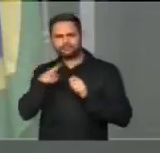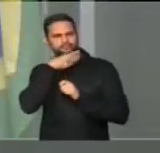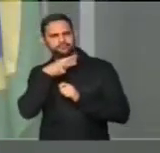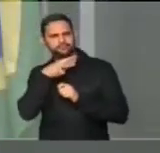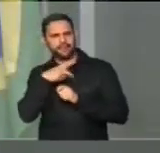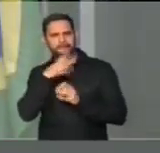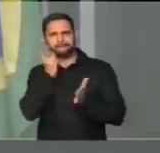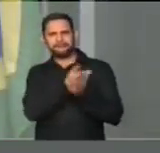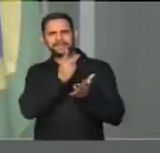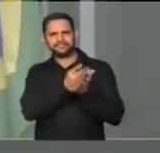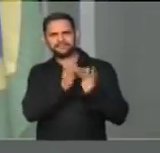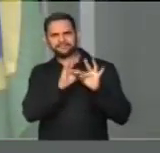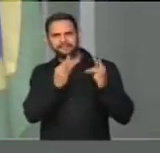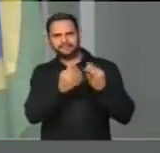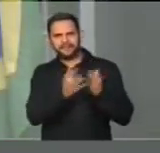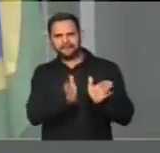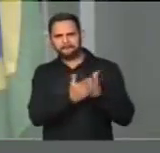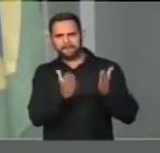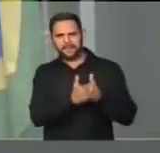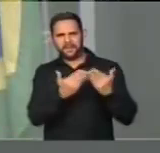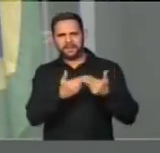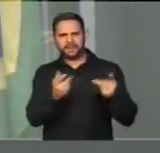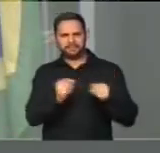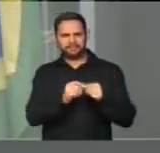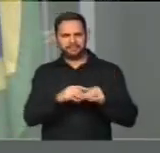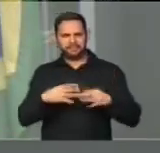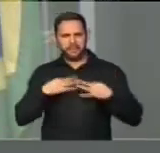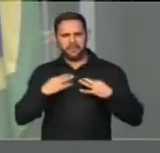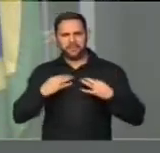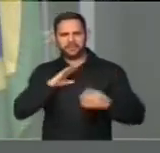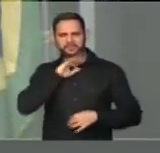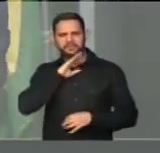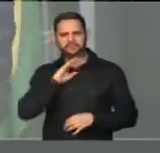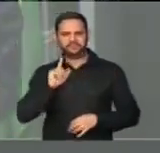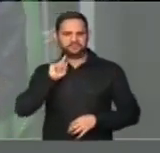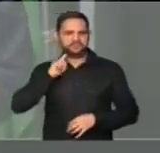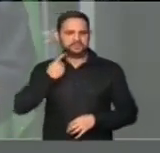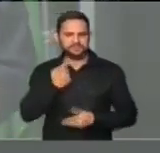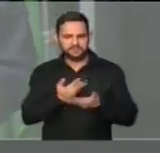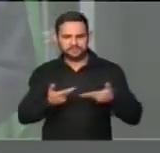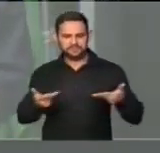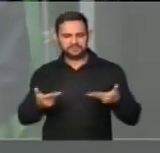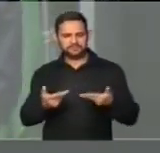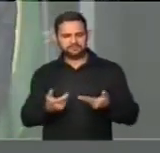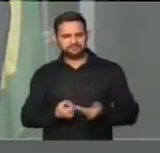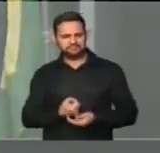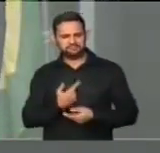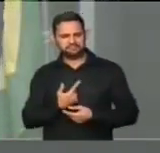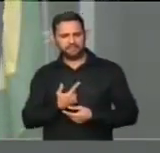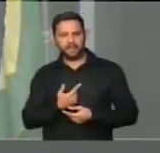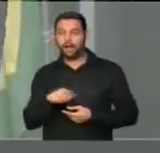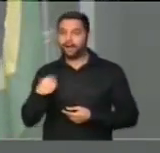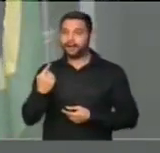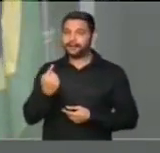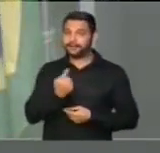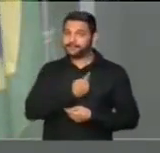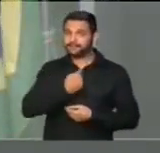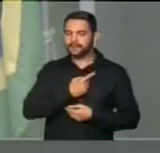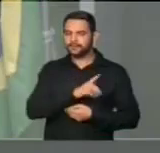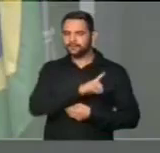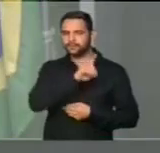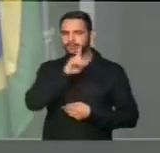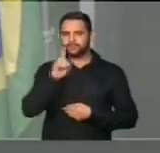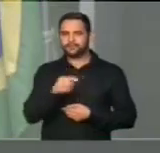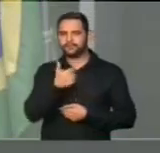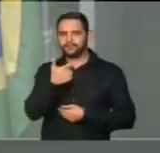a mesma família, pobre, mal vestida, suja. E aí nós vamos para o